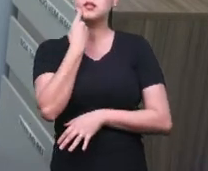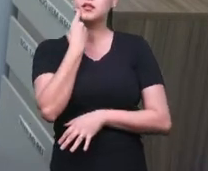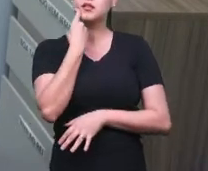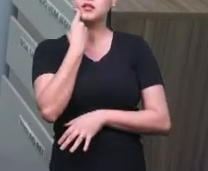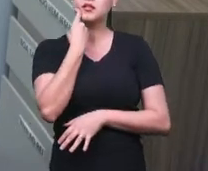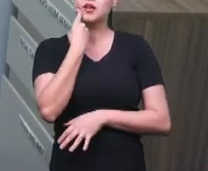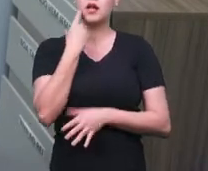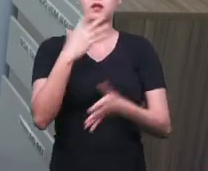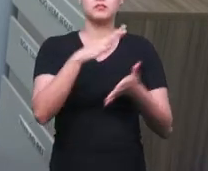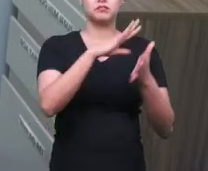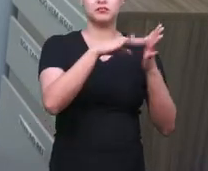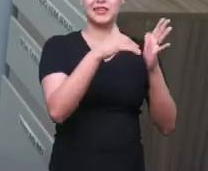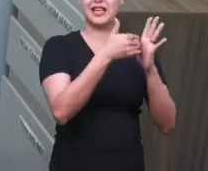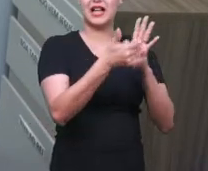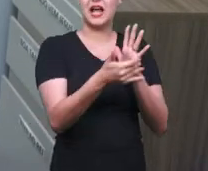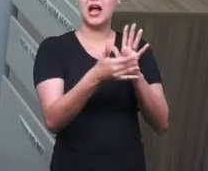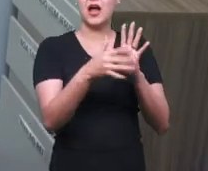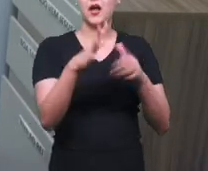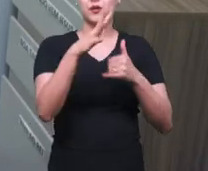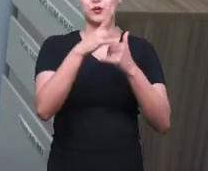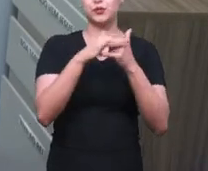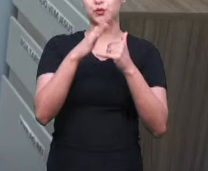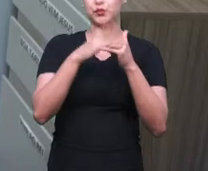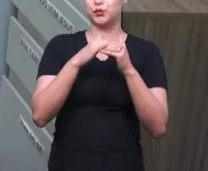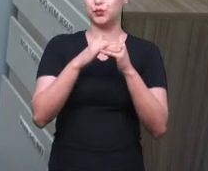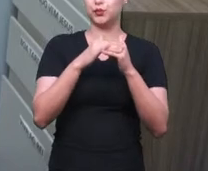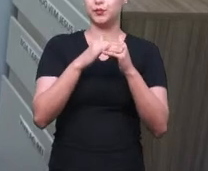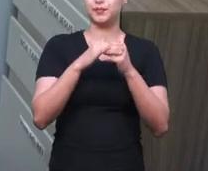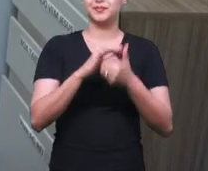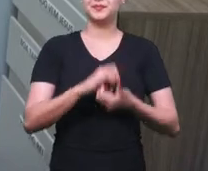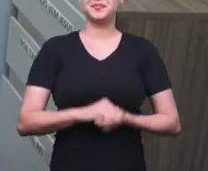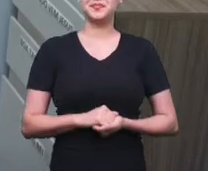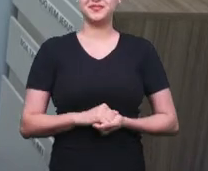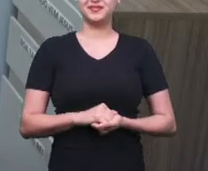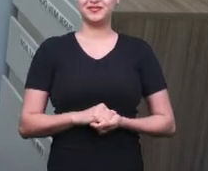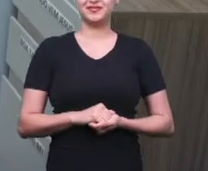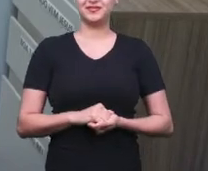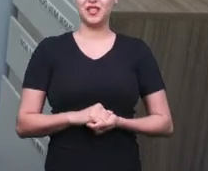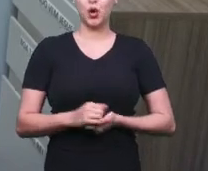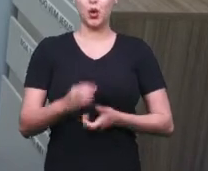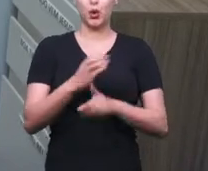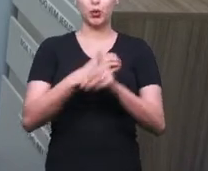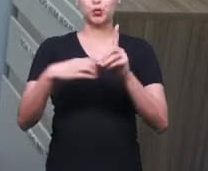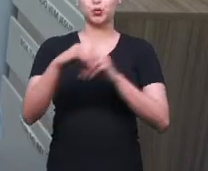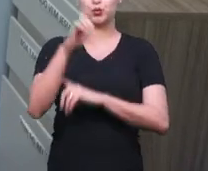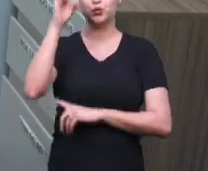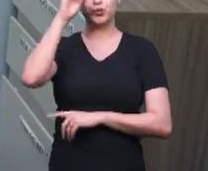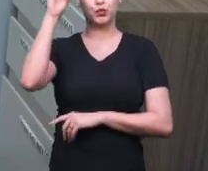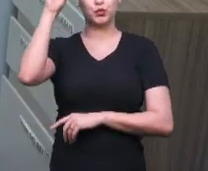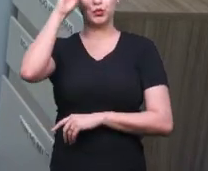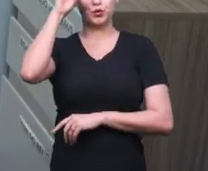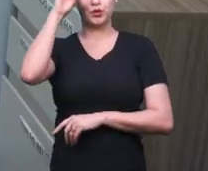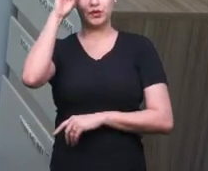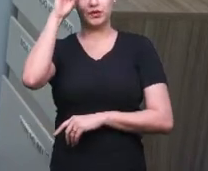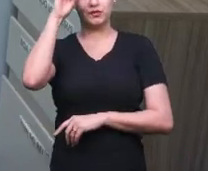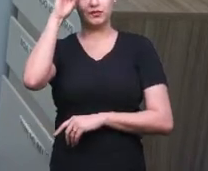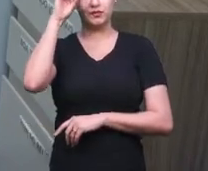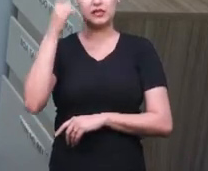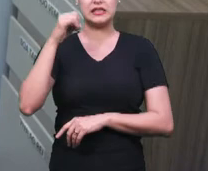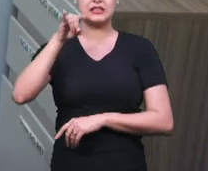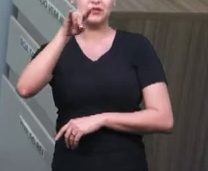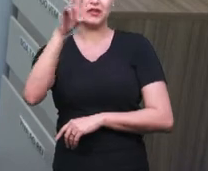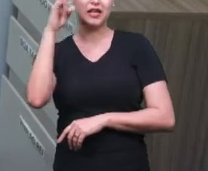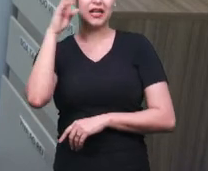canal oficial da Igreja Cristã Maranata no YouTube. Temos os nossos cultos todos os dias, mas de segunda a sexta, quando você lembrar, tá chegando